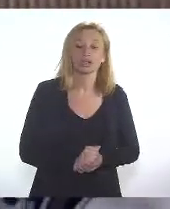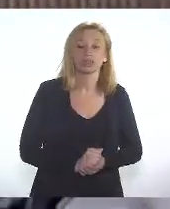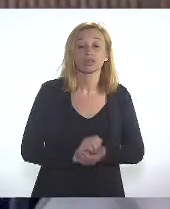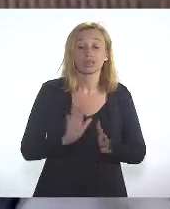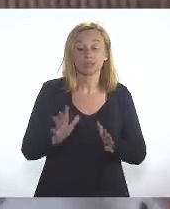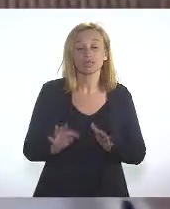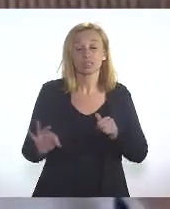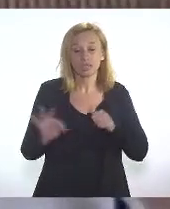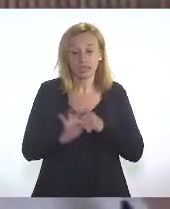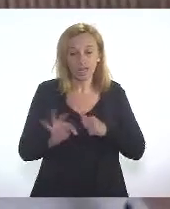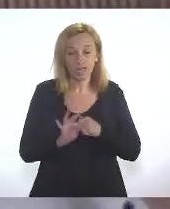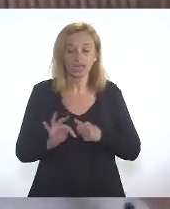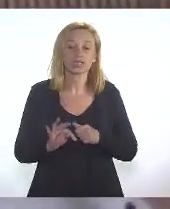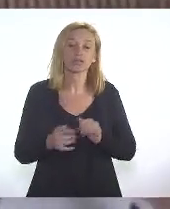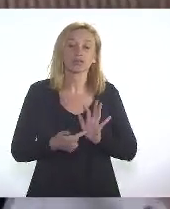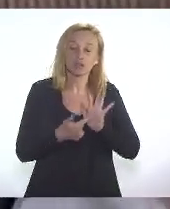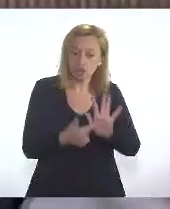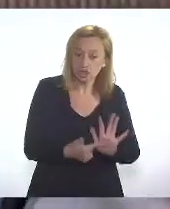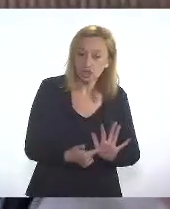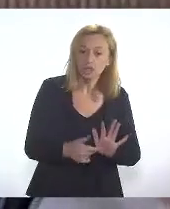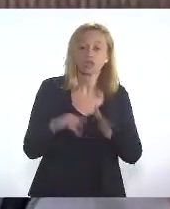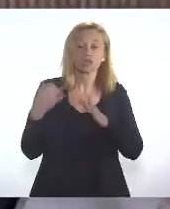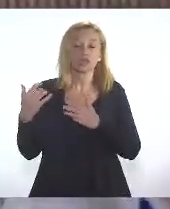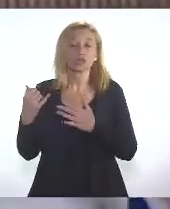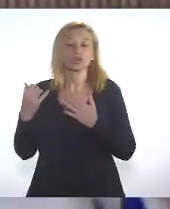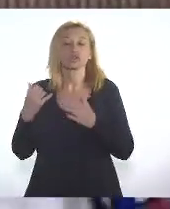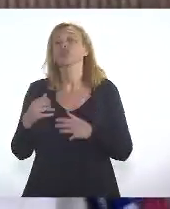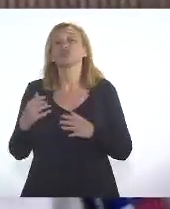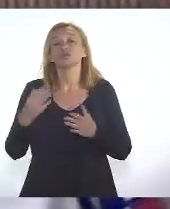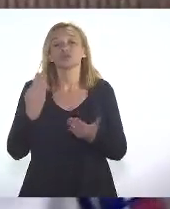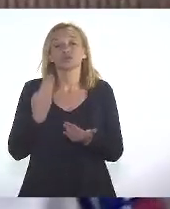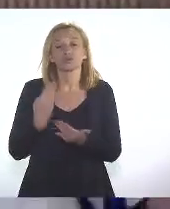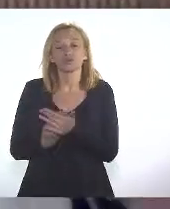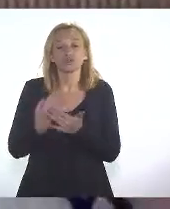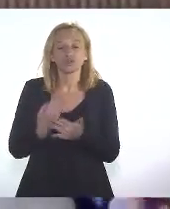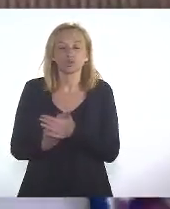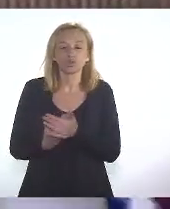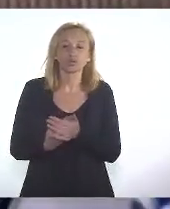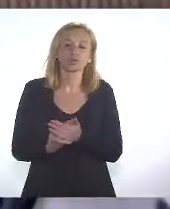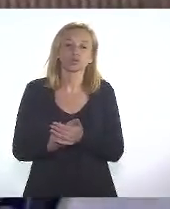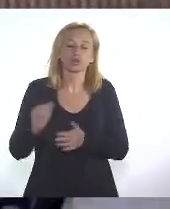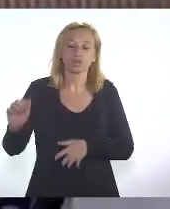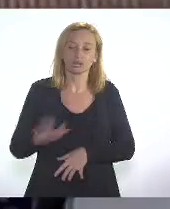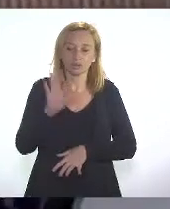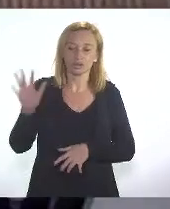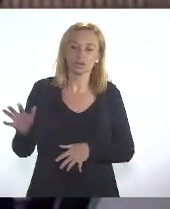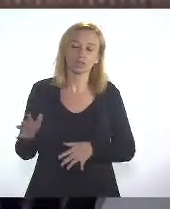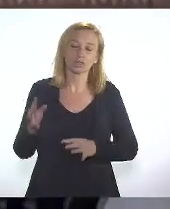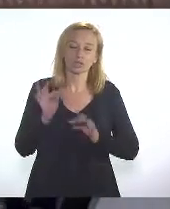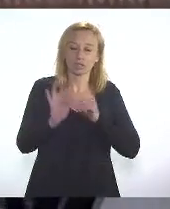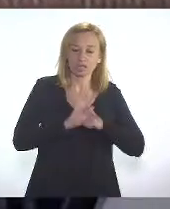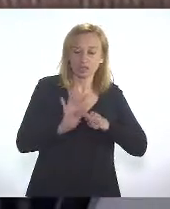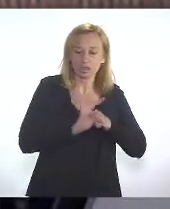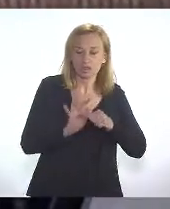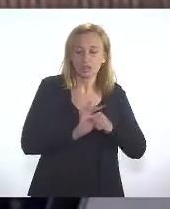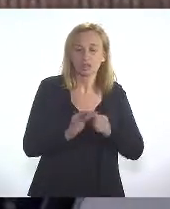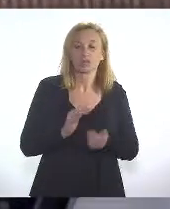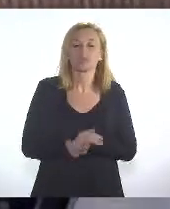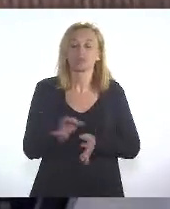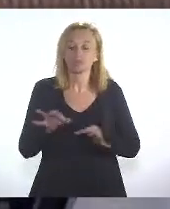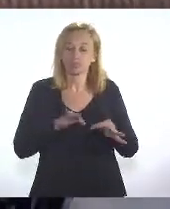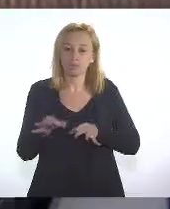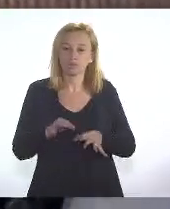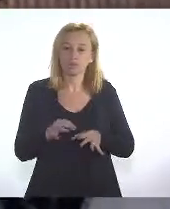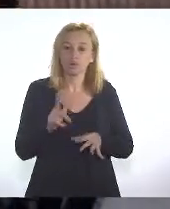técnica publicada pelo Instituto Nacional de Ciência e Tecnologia, o projeto ele institui o monitoramento do esgoto, então é fundamental. A